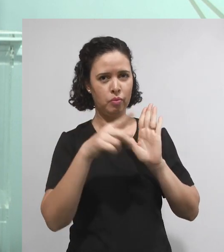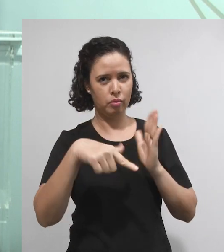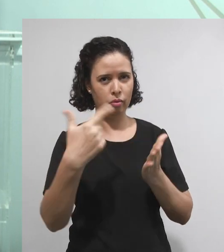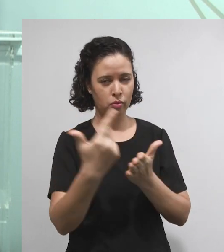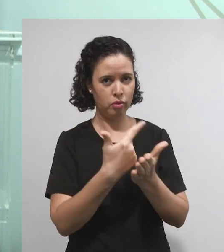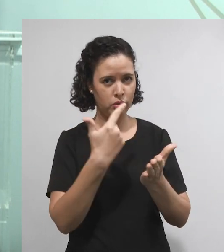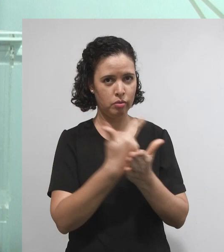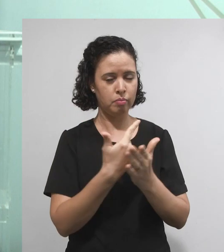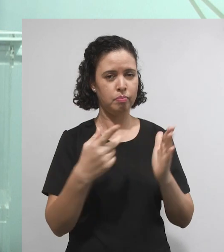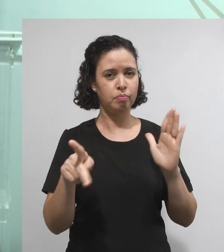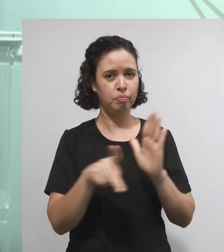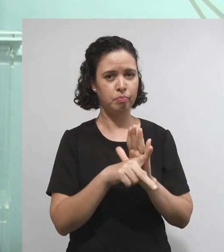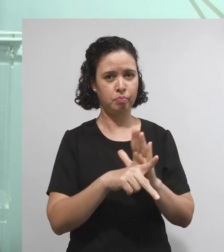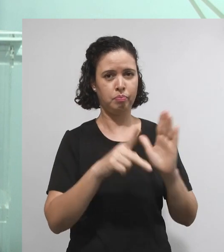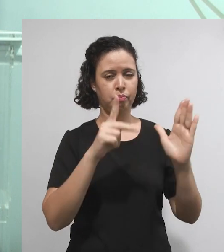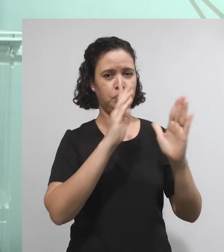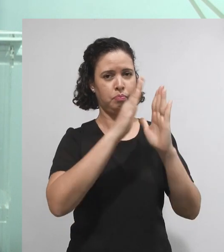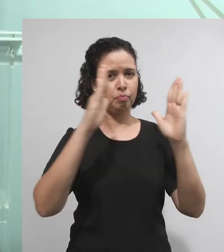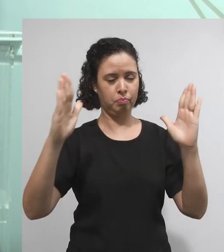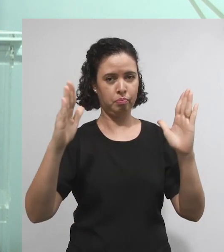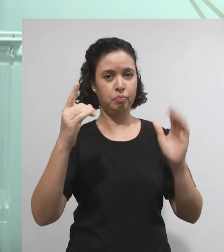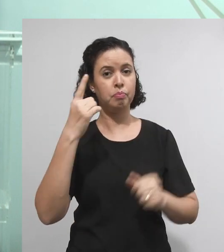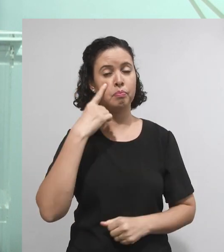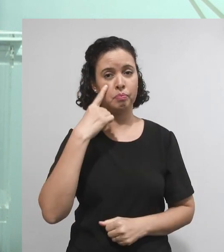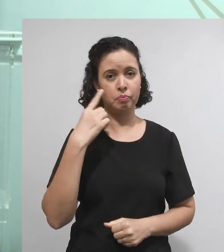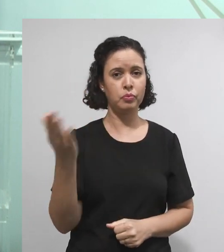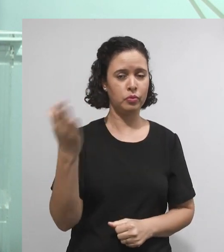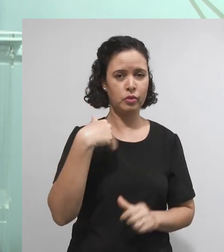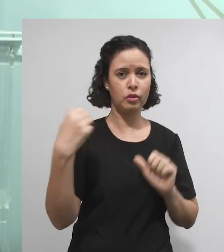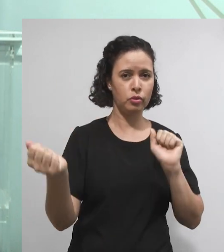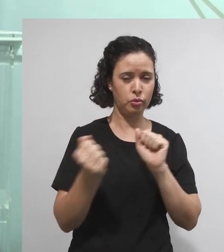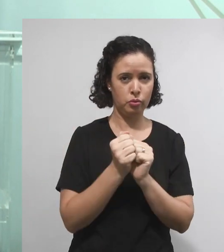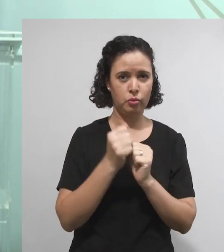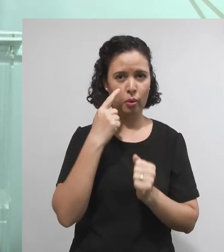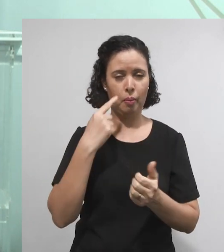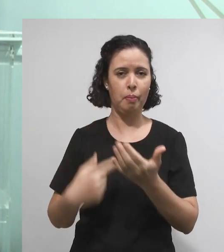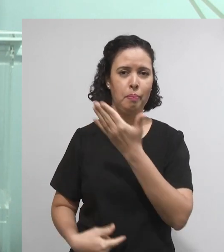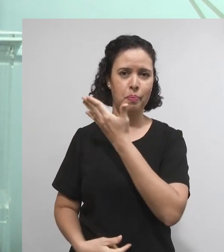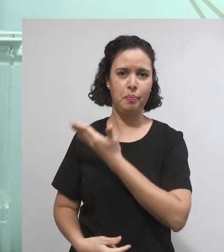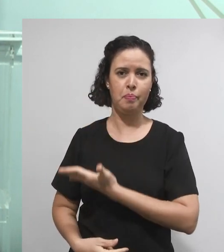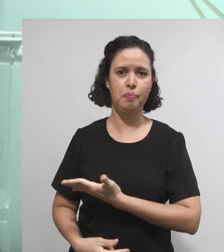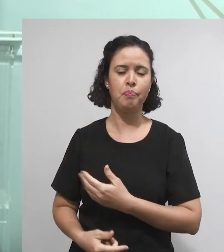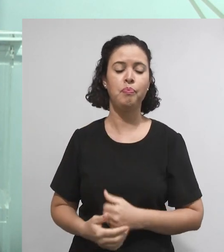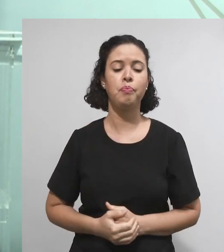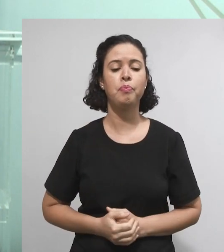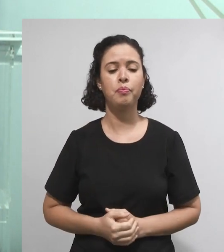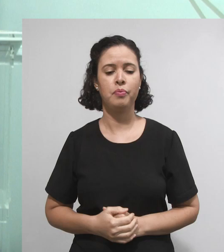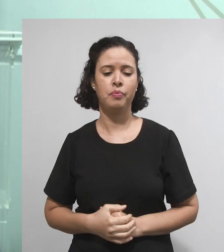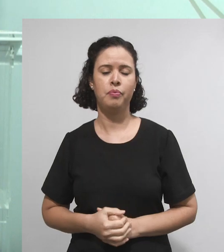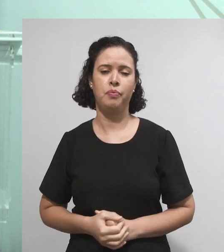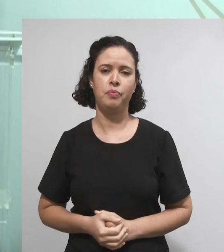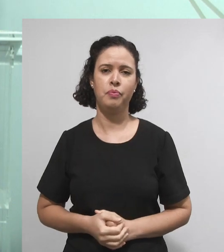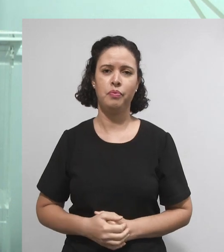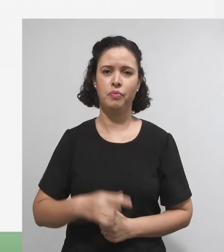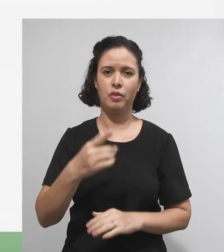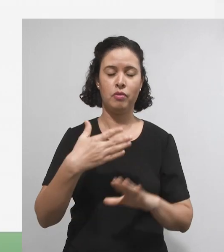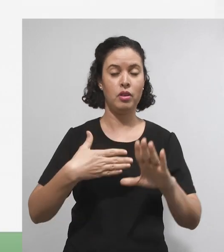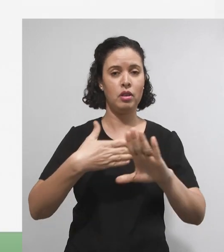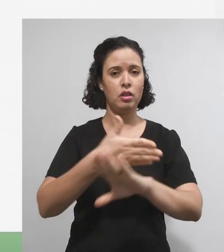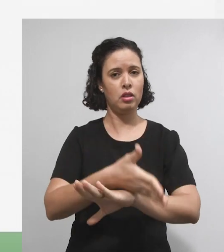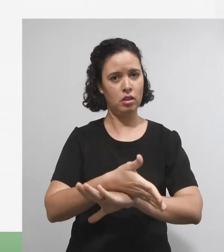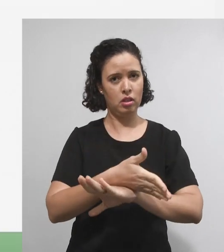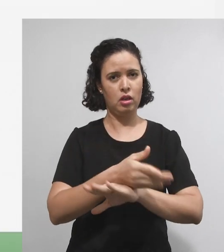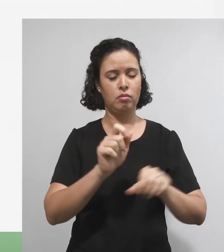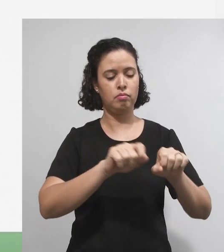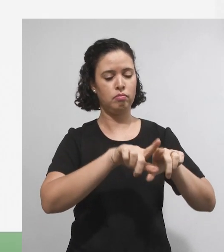o livro que está na biblioteca virtual. Então acompanha comigo como que você vai acessar. Bom, você estará lá no SWAP,